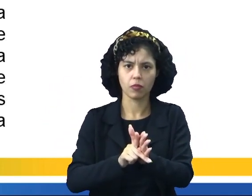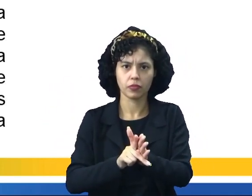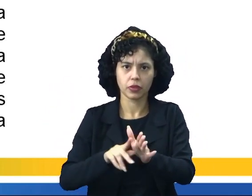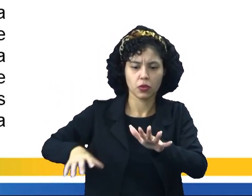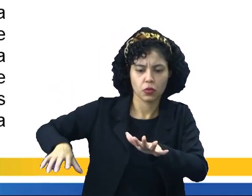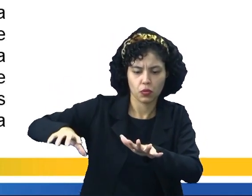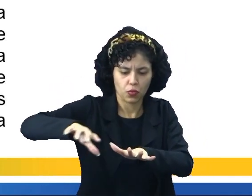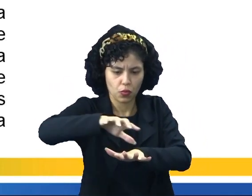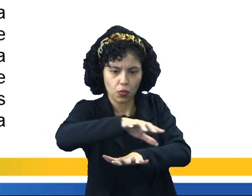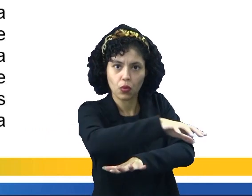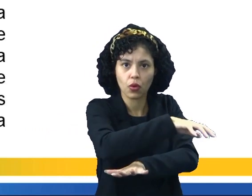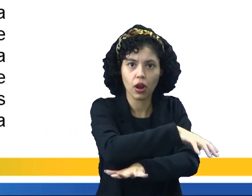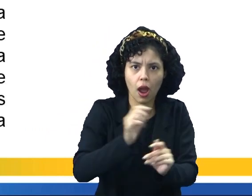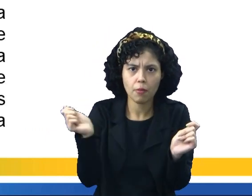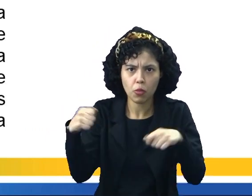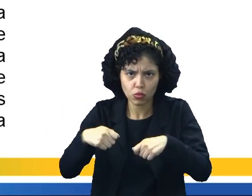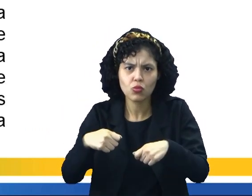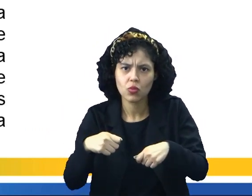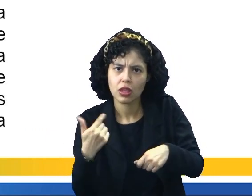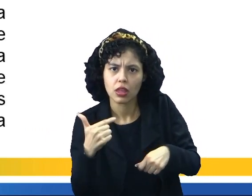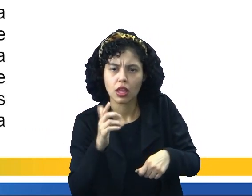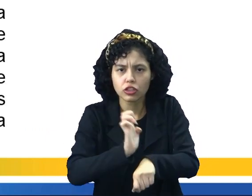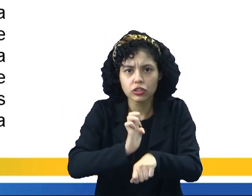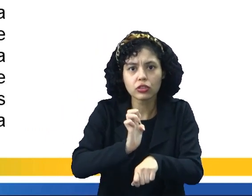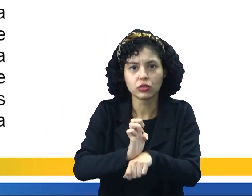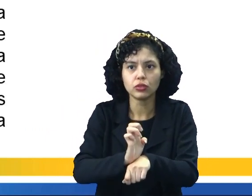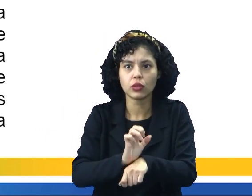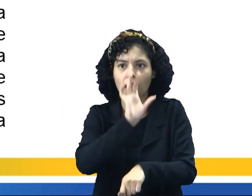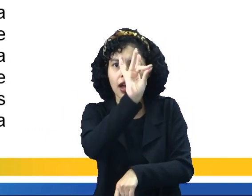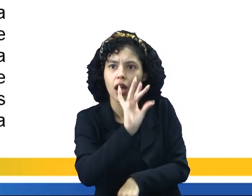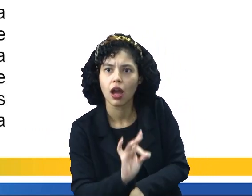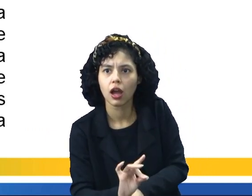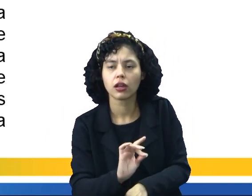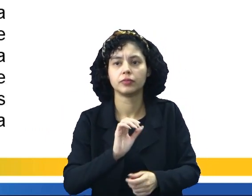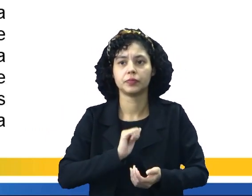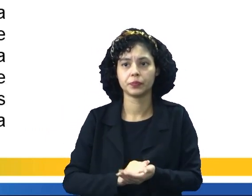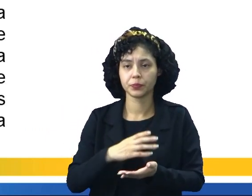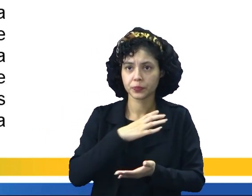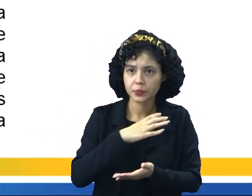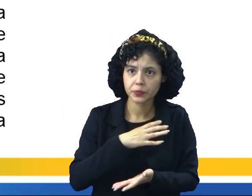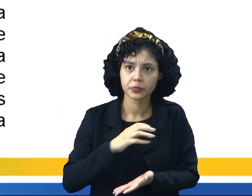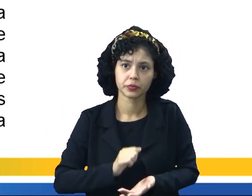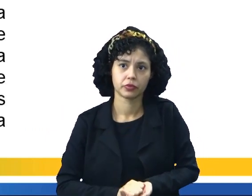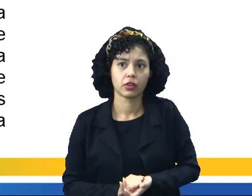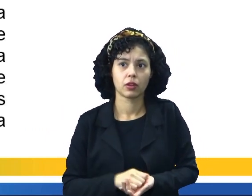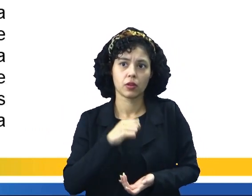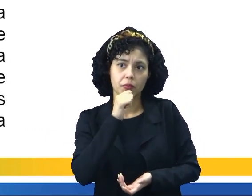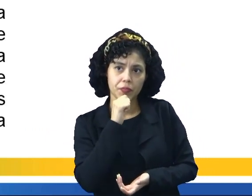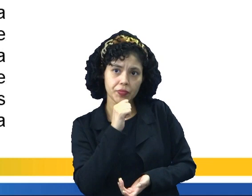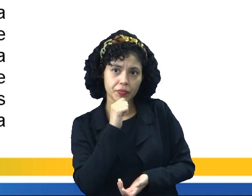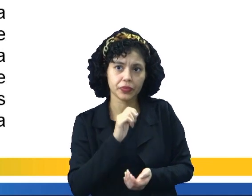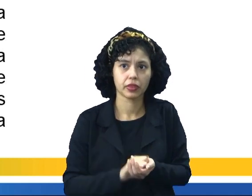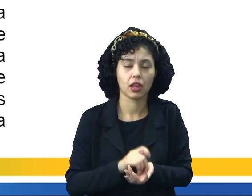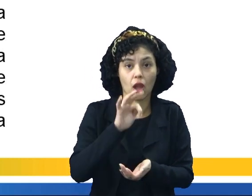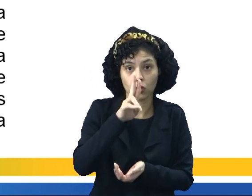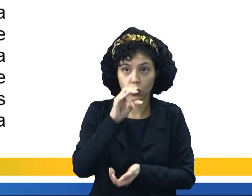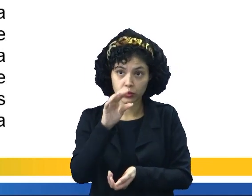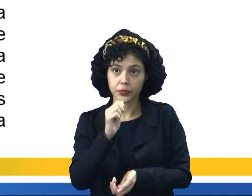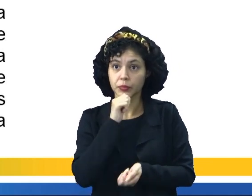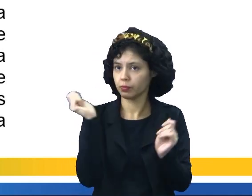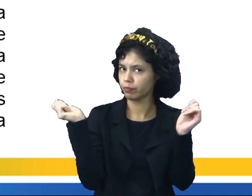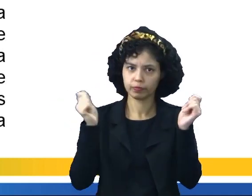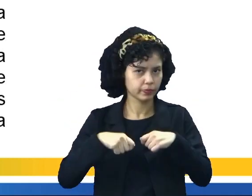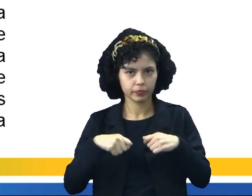definidas, pois possuíam aí cidades-estados, ou seja, cada cidade formava uma entidade administrativa autônoma, que